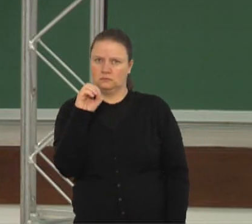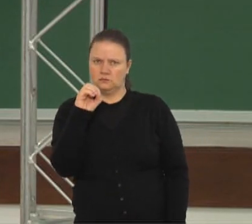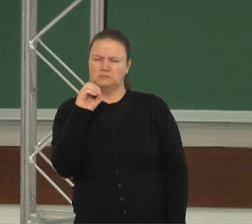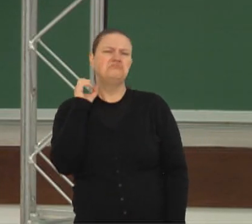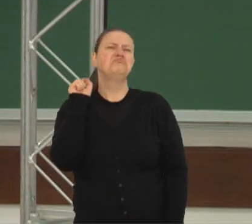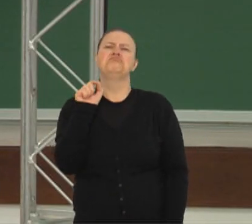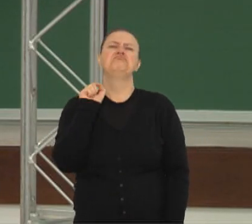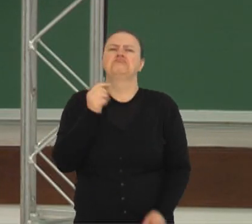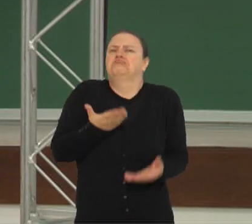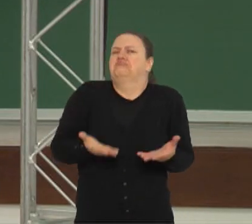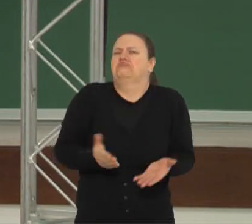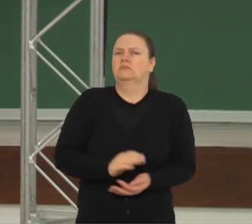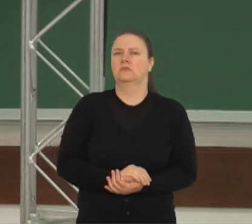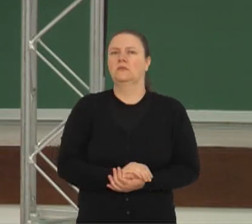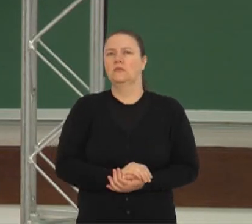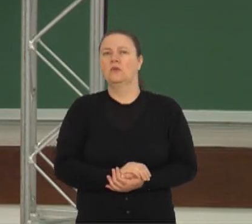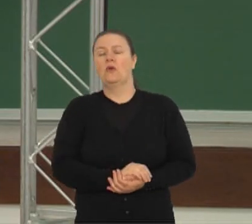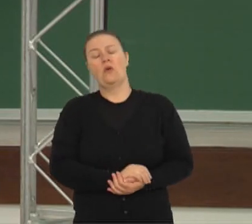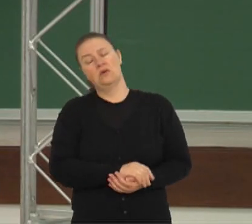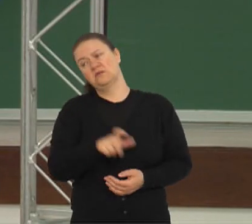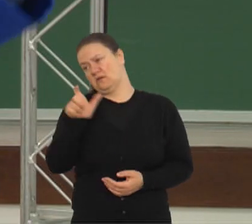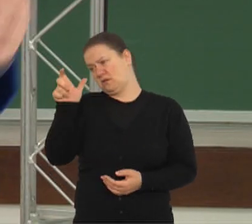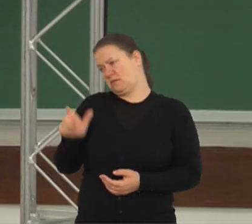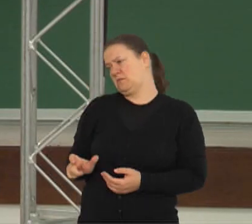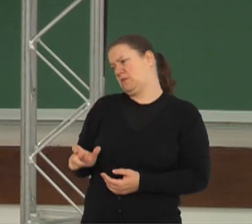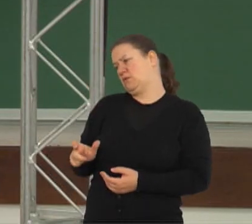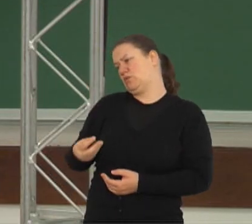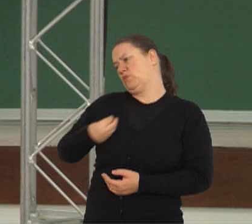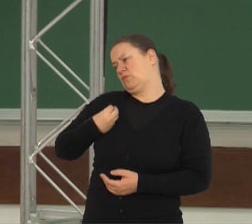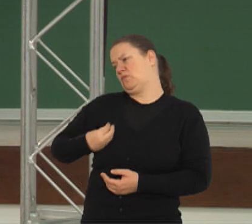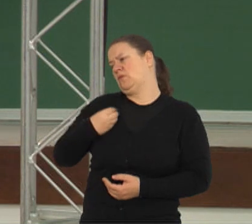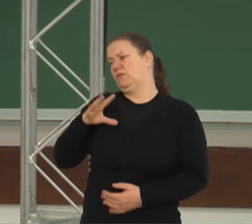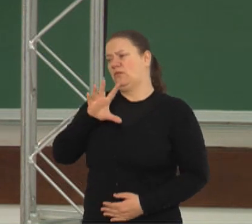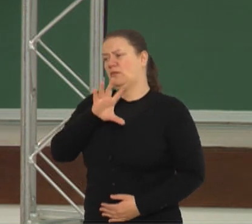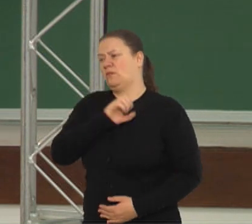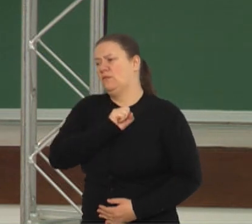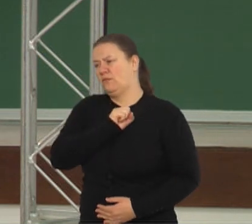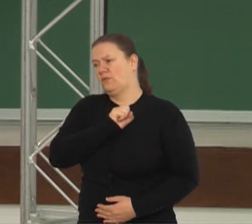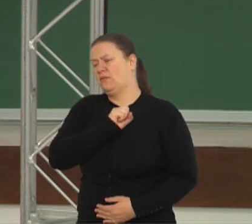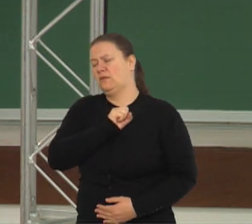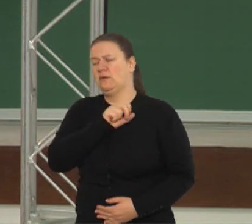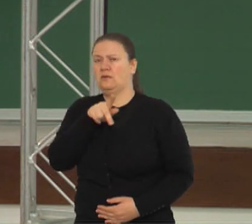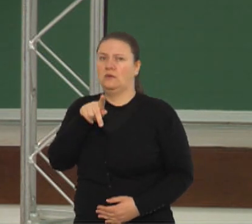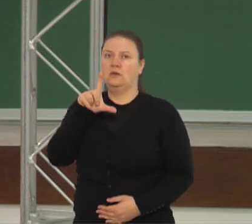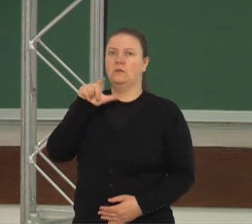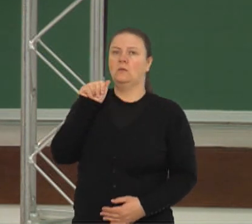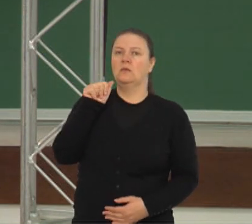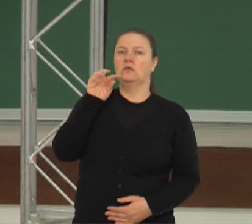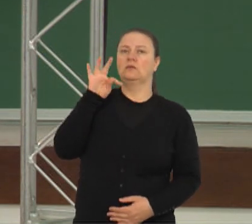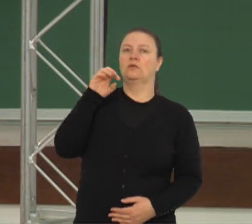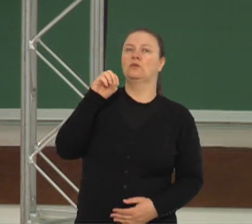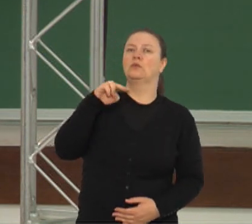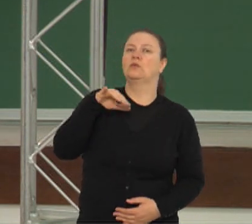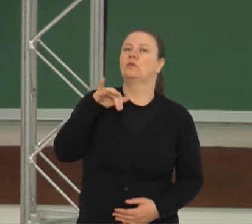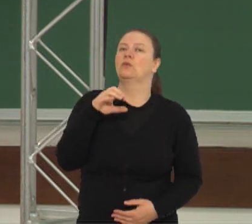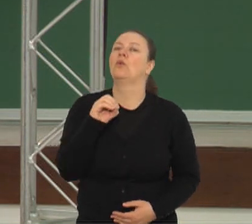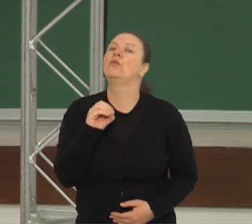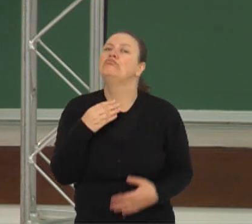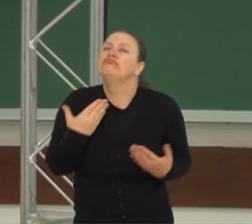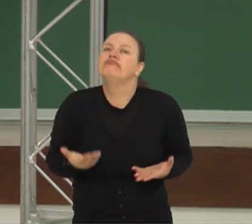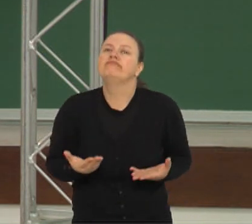né? Olha só, ele vive um amor platônico. O que é isso? É quando uma